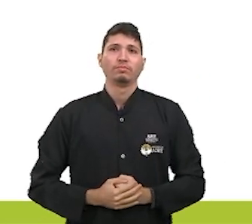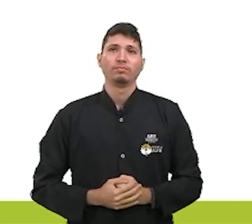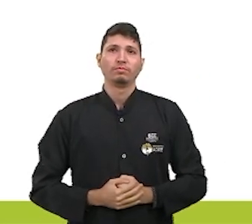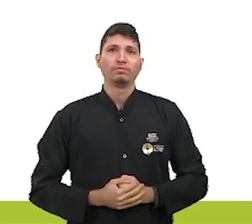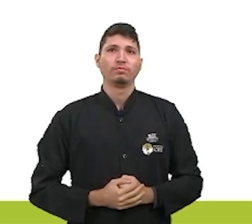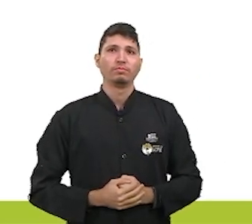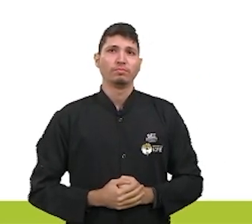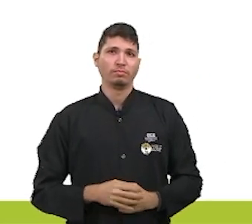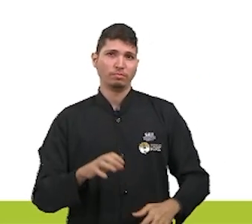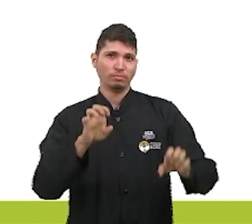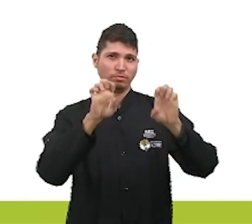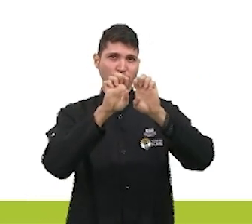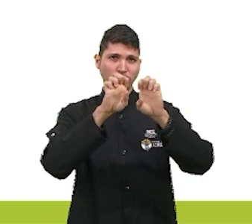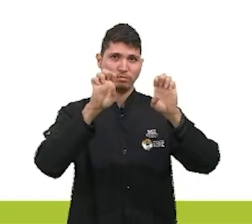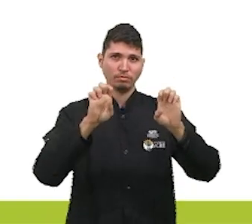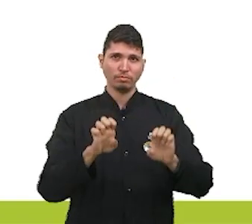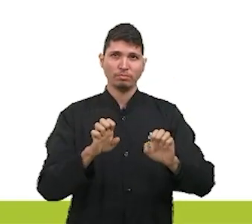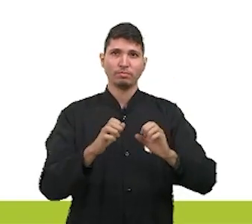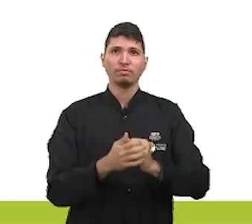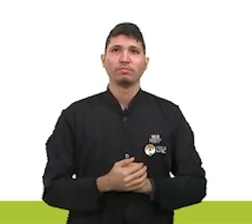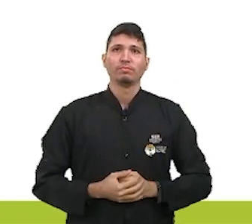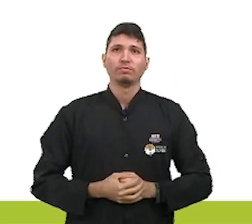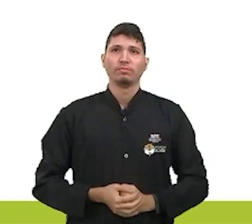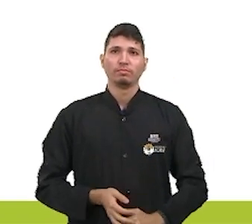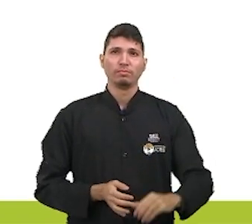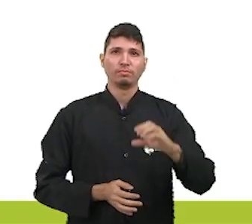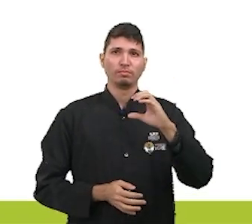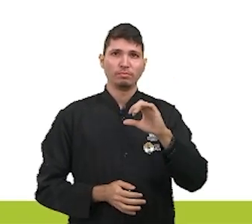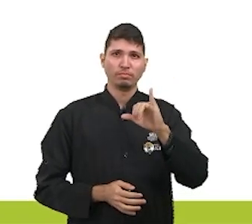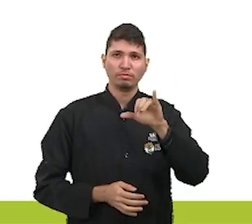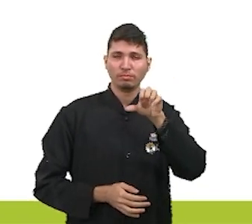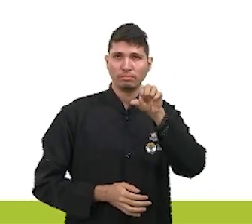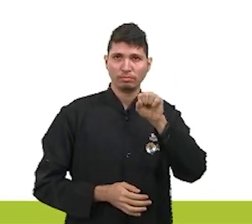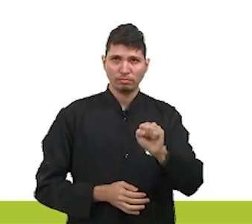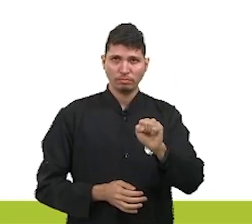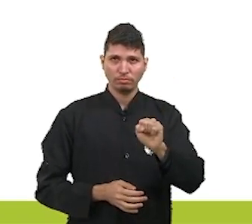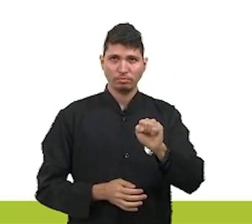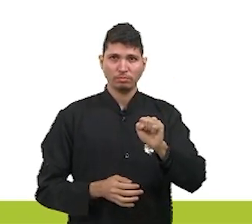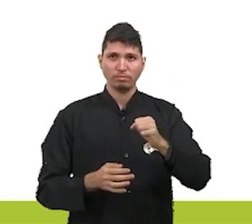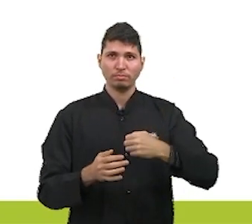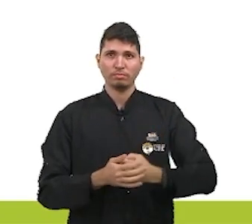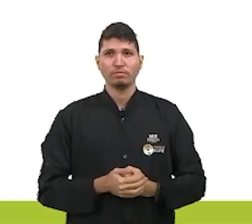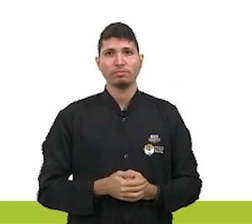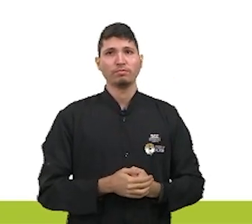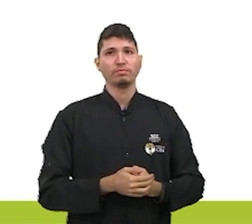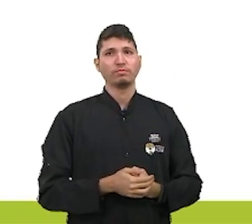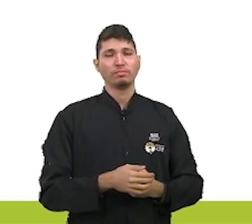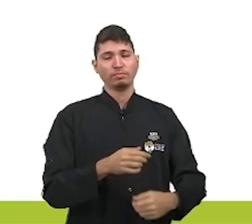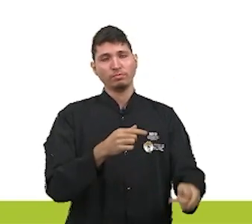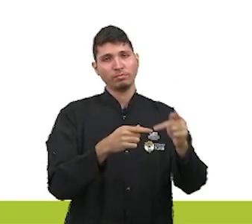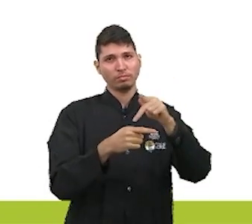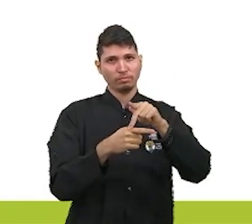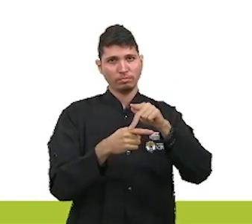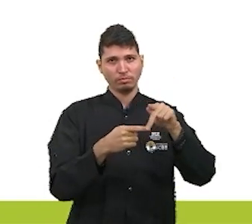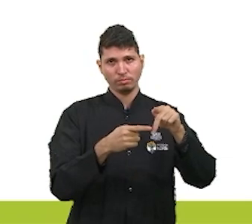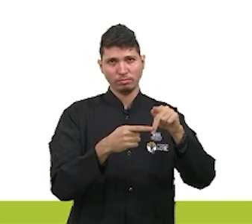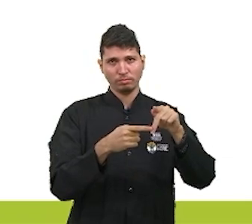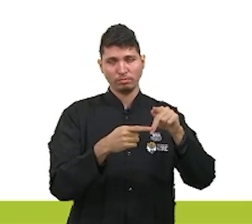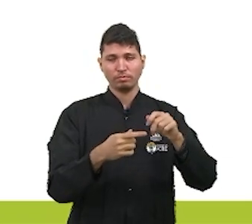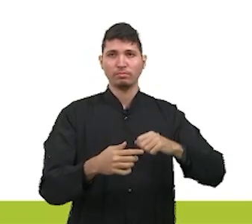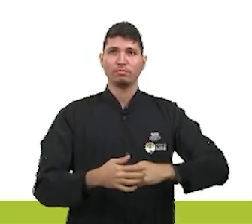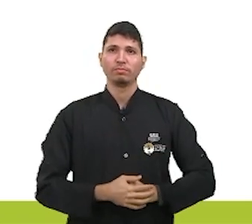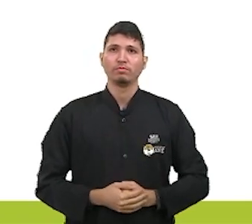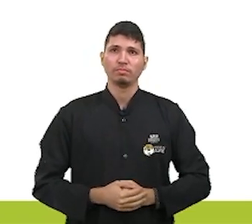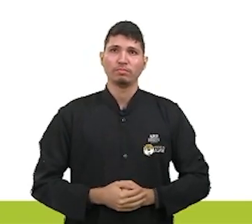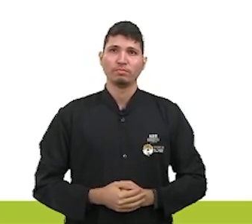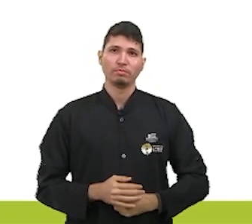A estrutura cis, ela vai ser considerada polar, tá? Enquanto